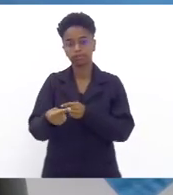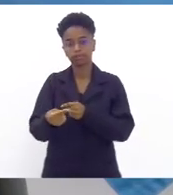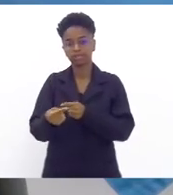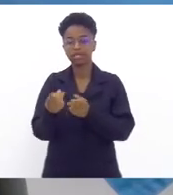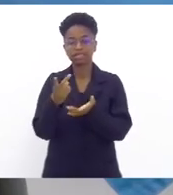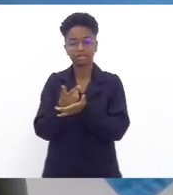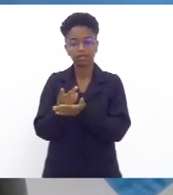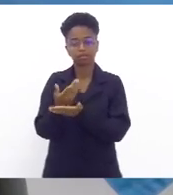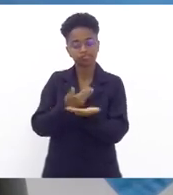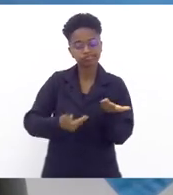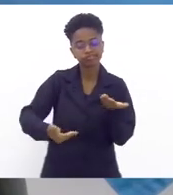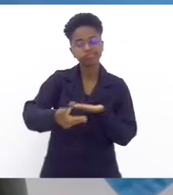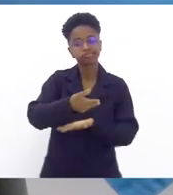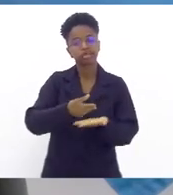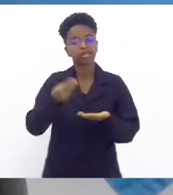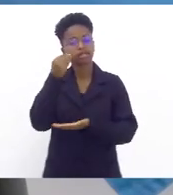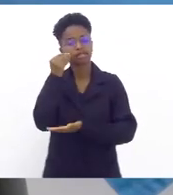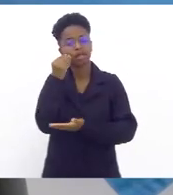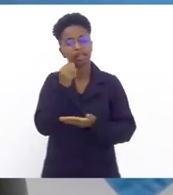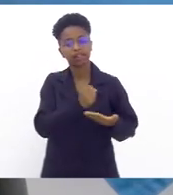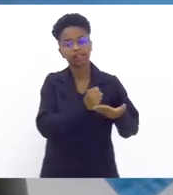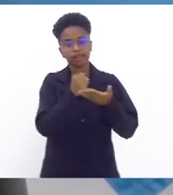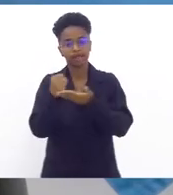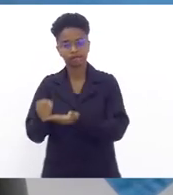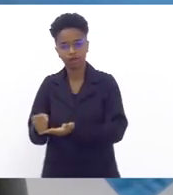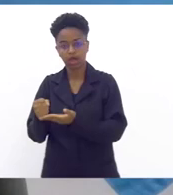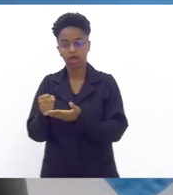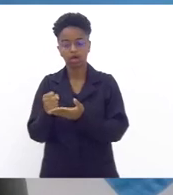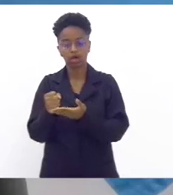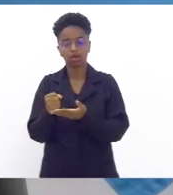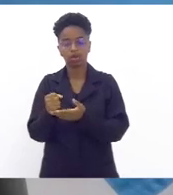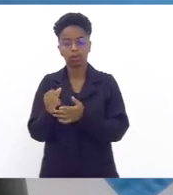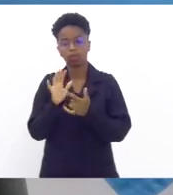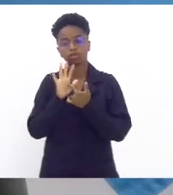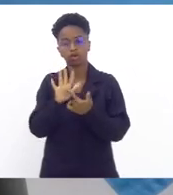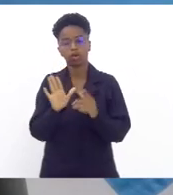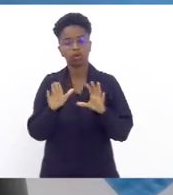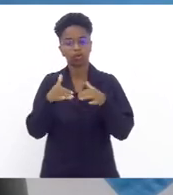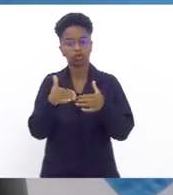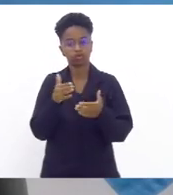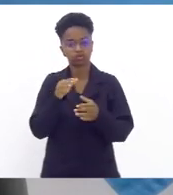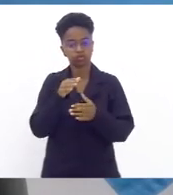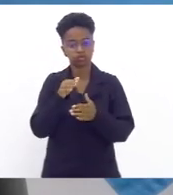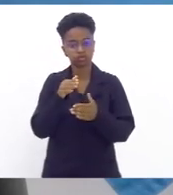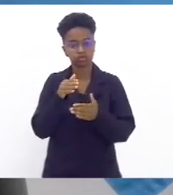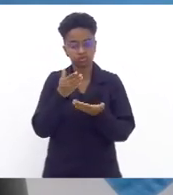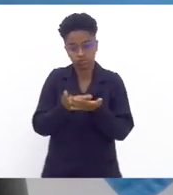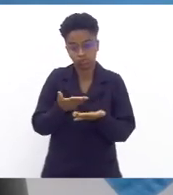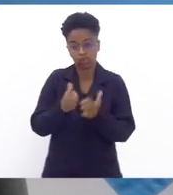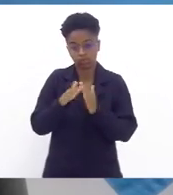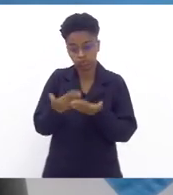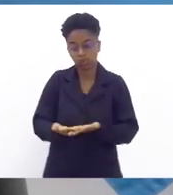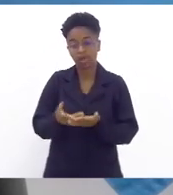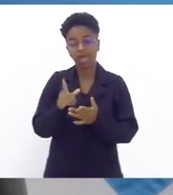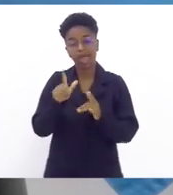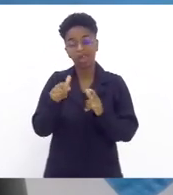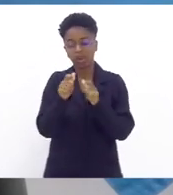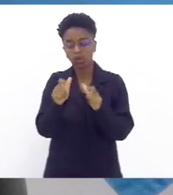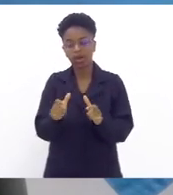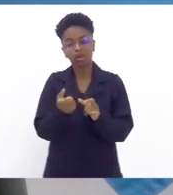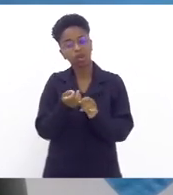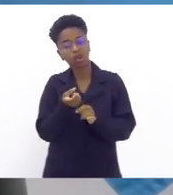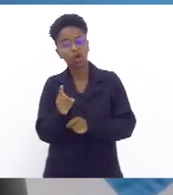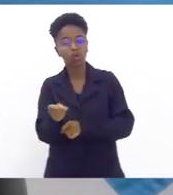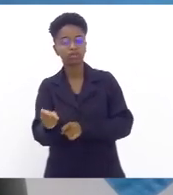dialogando para que pudesse Levar né para comunidade escolar é um outro espaço que ficaria também muito longe mas que